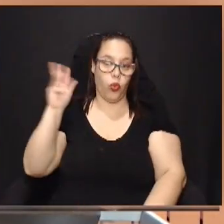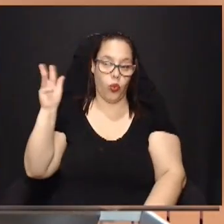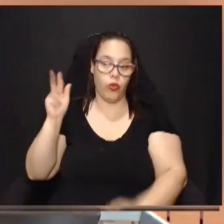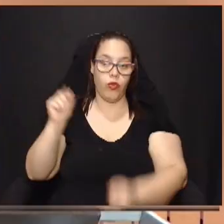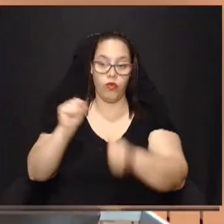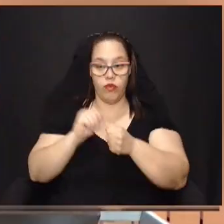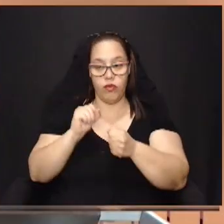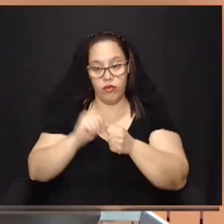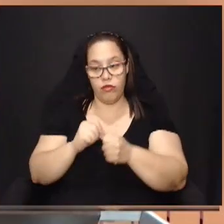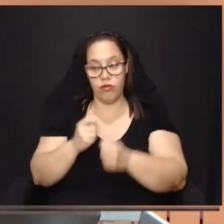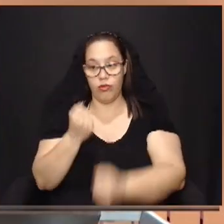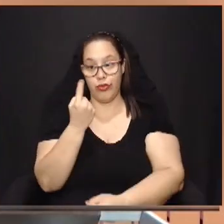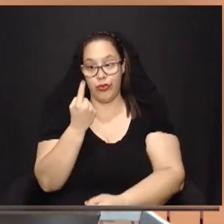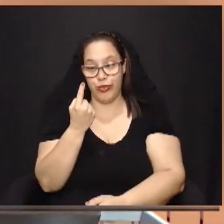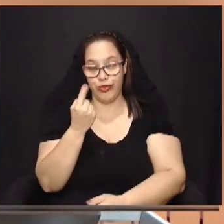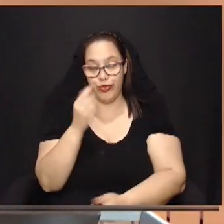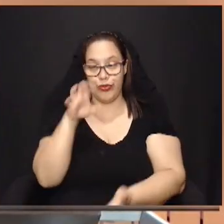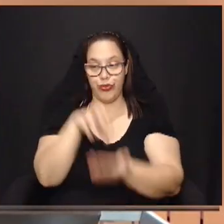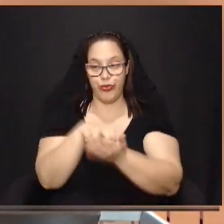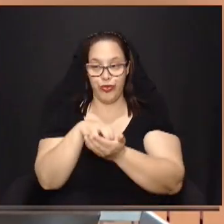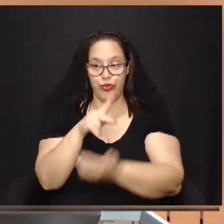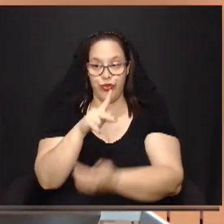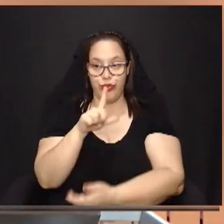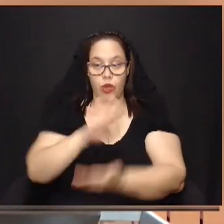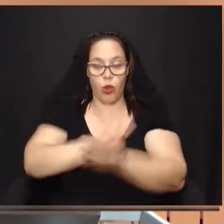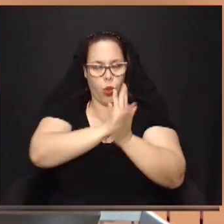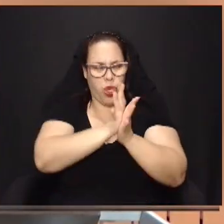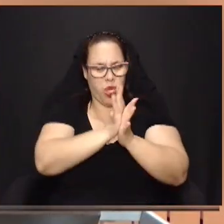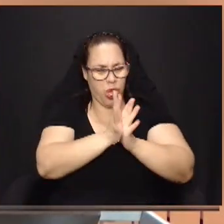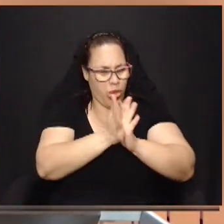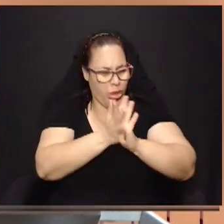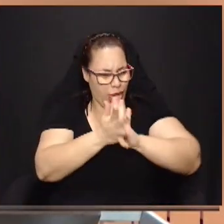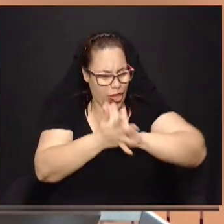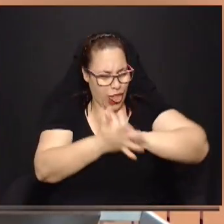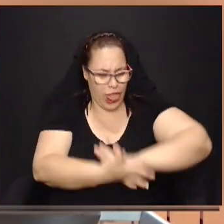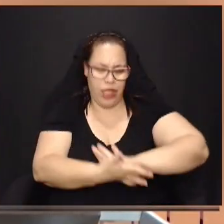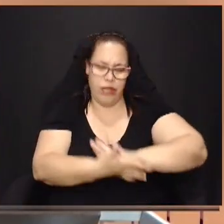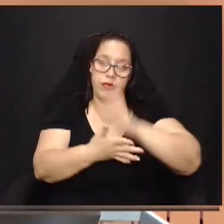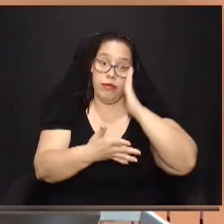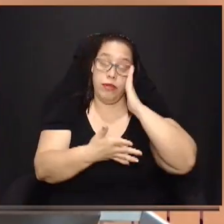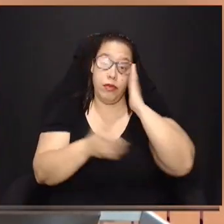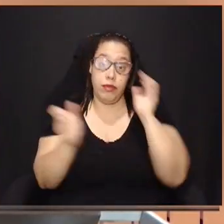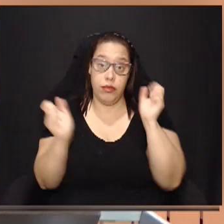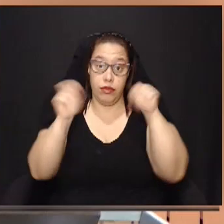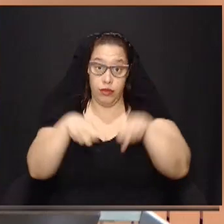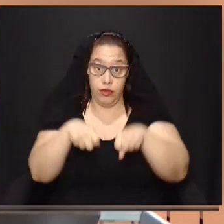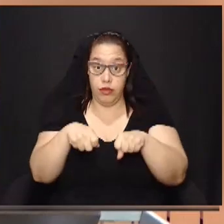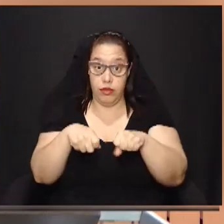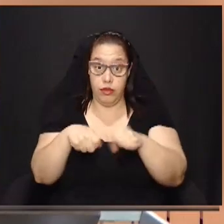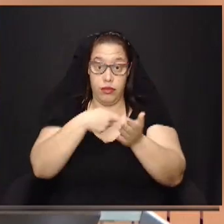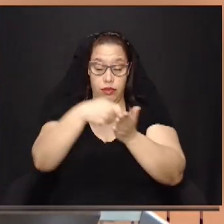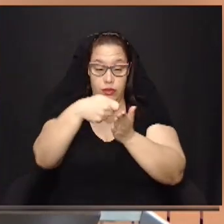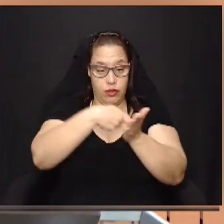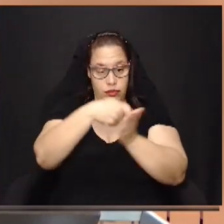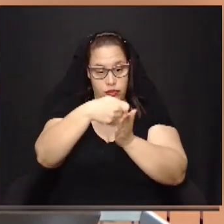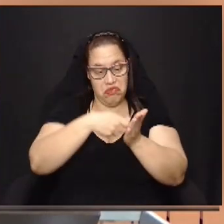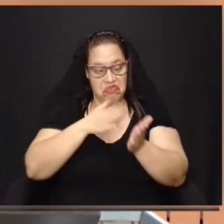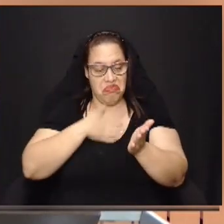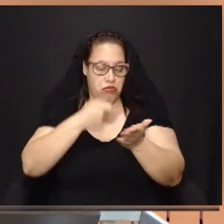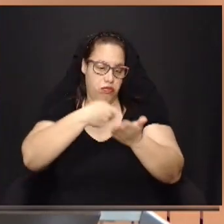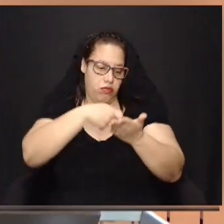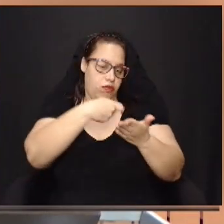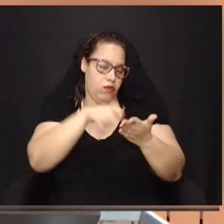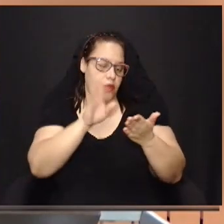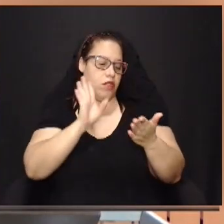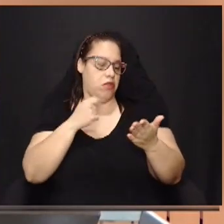dos pontos centrais do PL da devastação é a possibilidade da autodeclaração, fazer